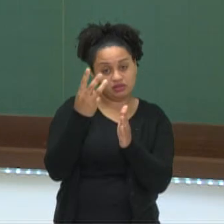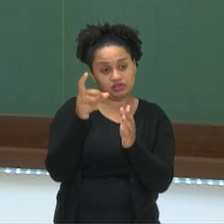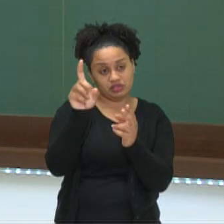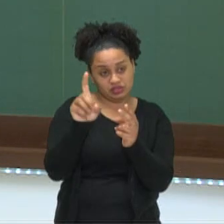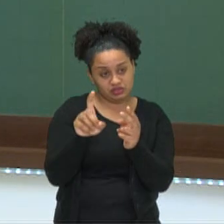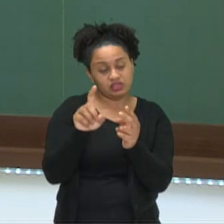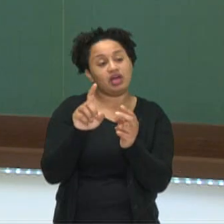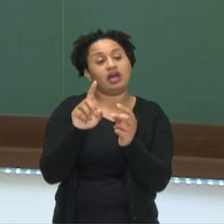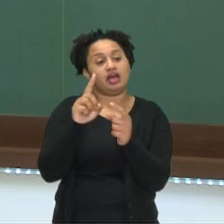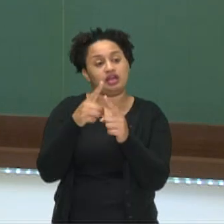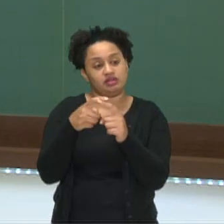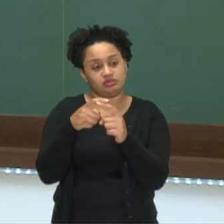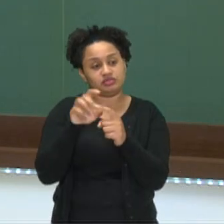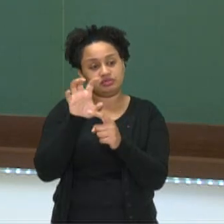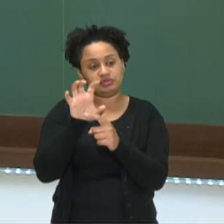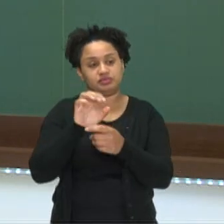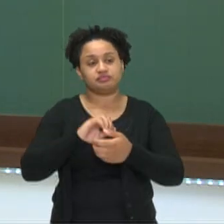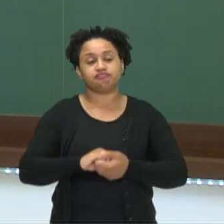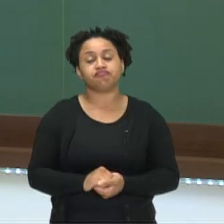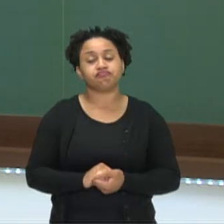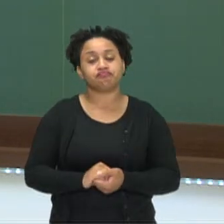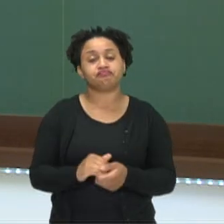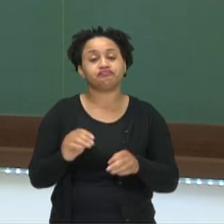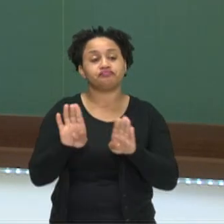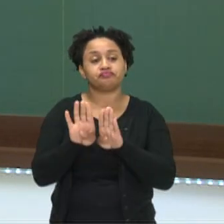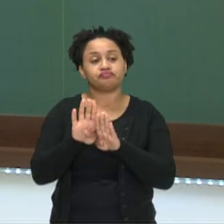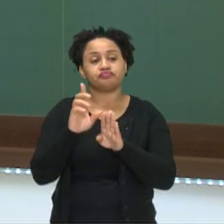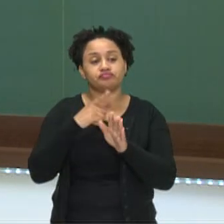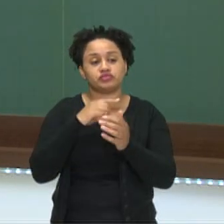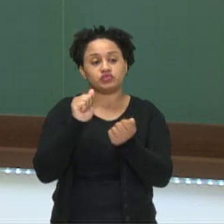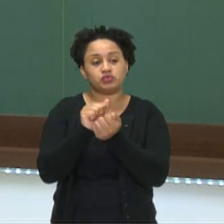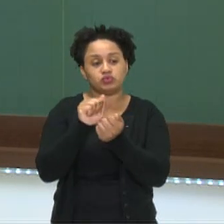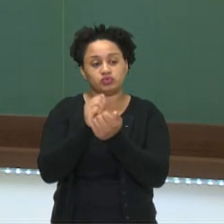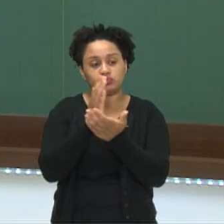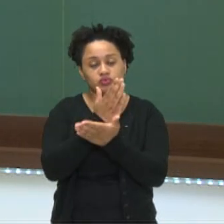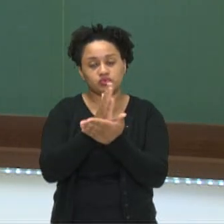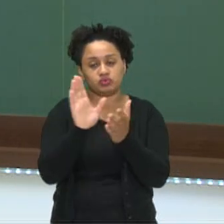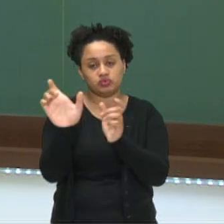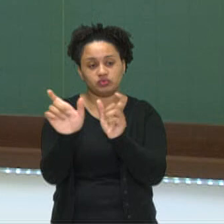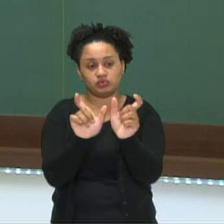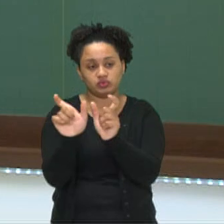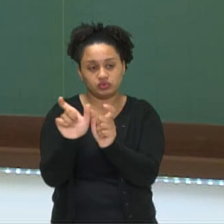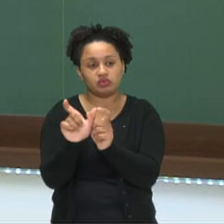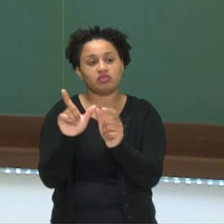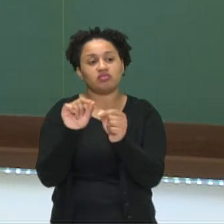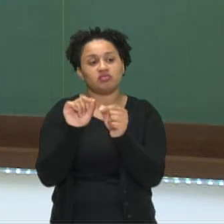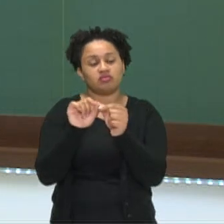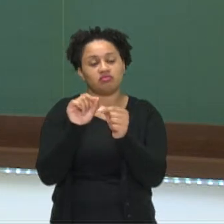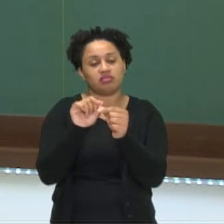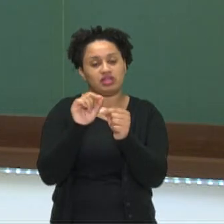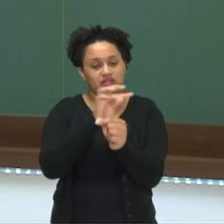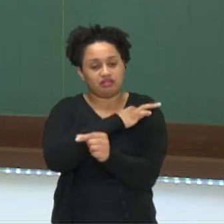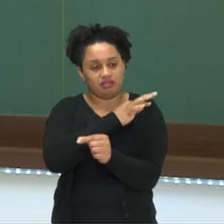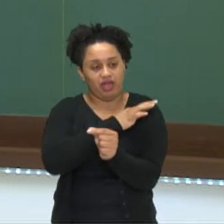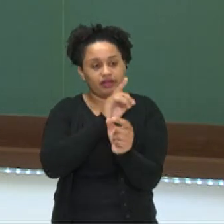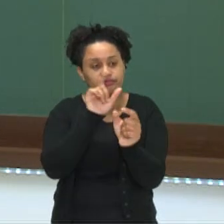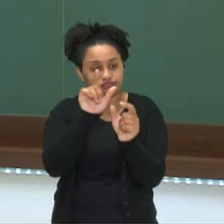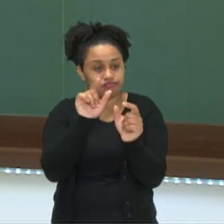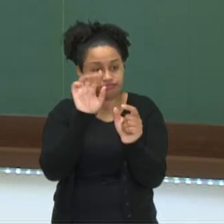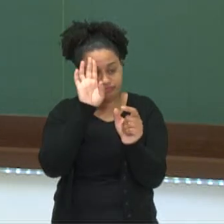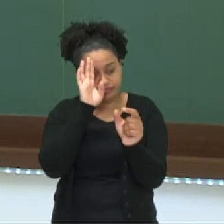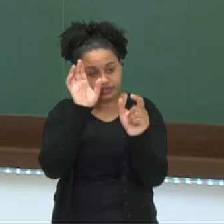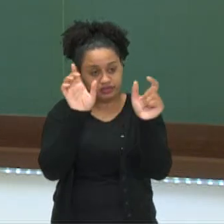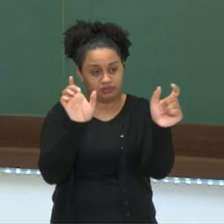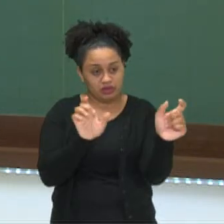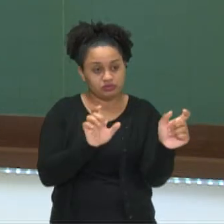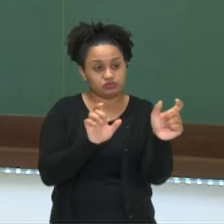multiplica através disso. E temos por agrupamento, que nada mais é do que usar essa técnica de colocar em evidência o fator comum